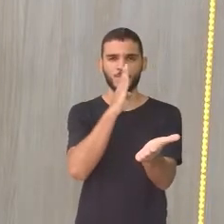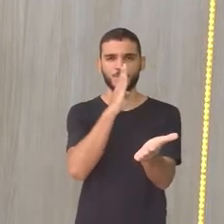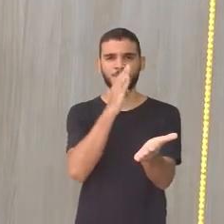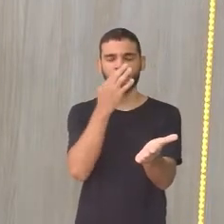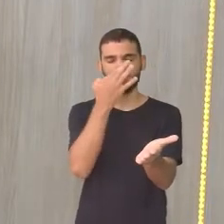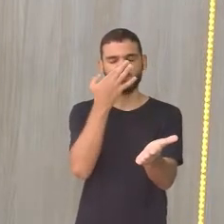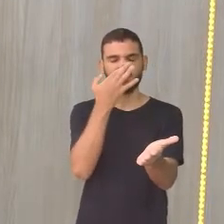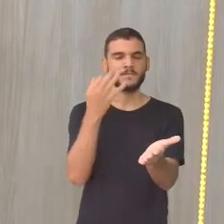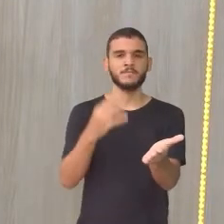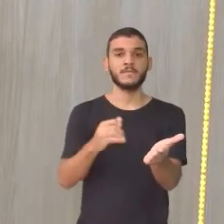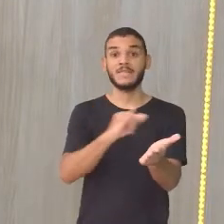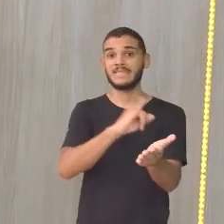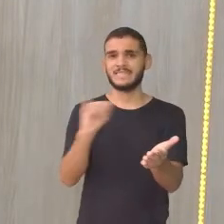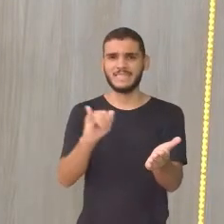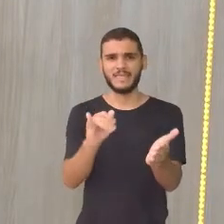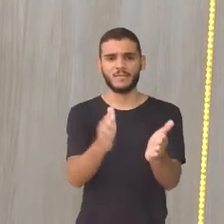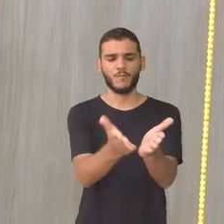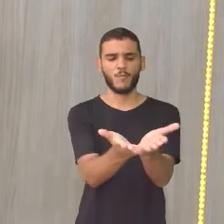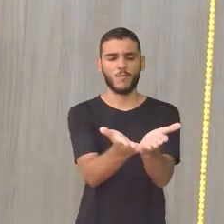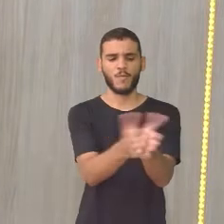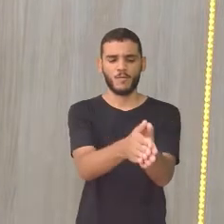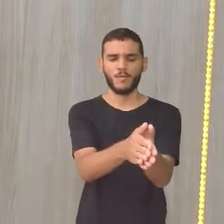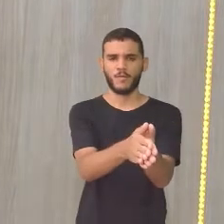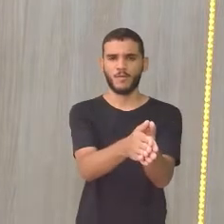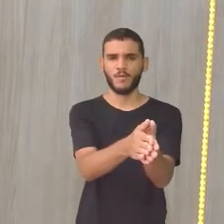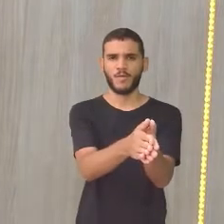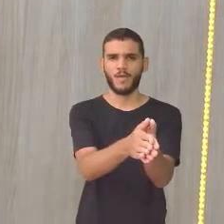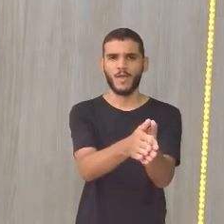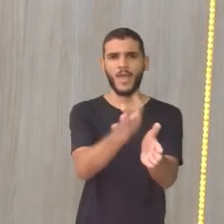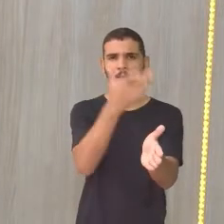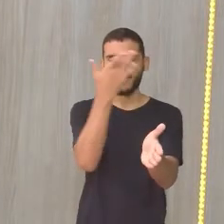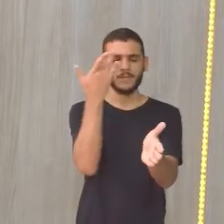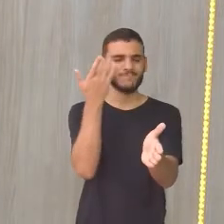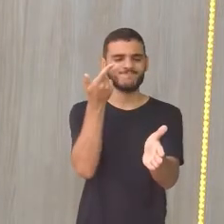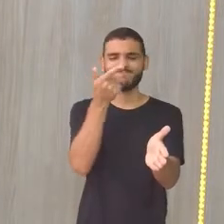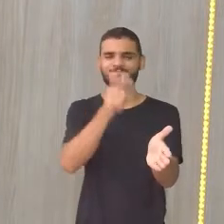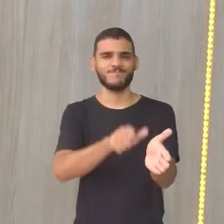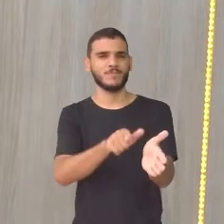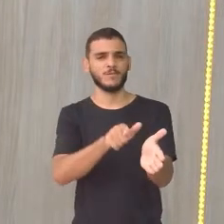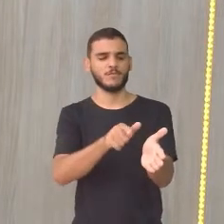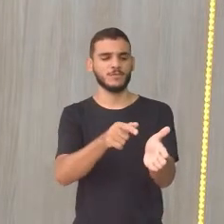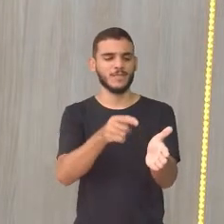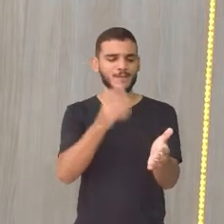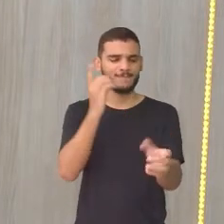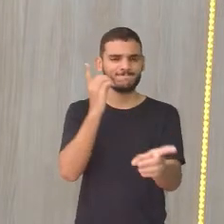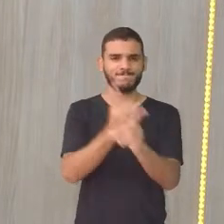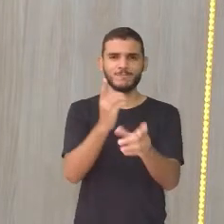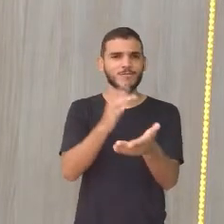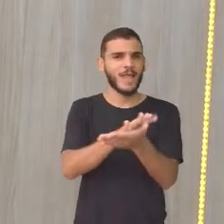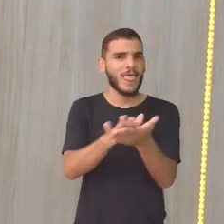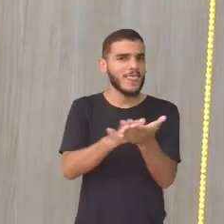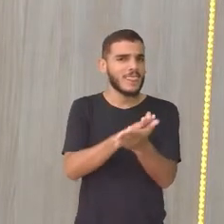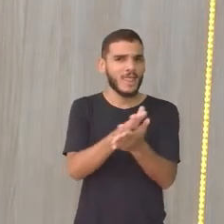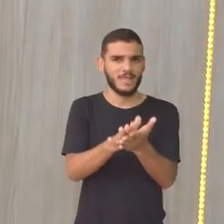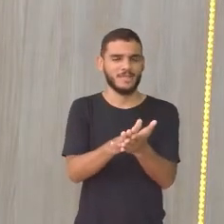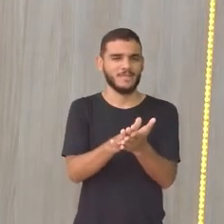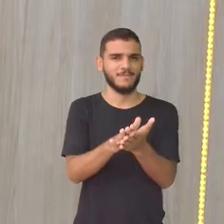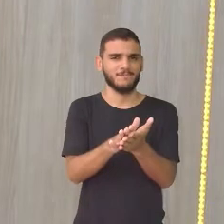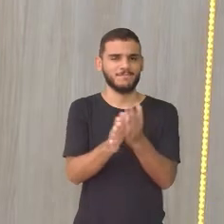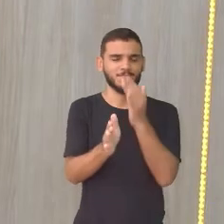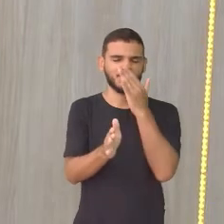vocês, se ele fica lá fechado, você não consegue descobrir, não é, o